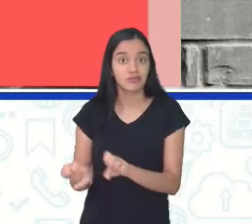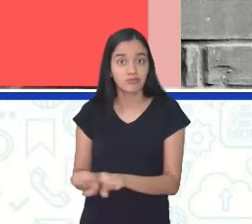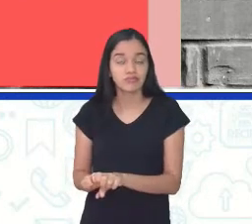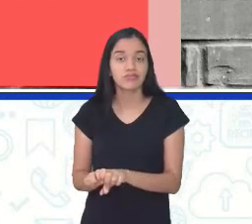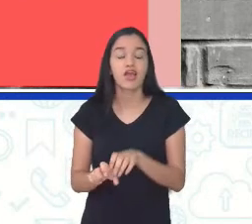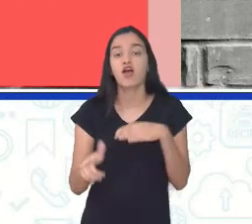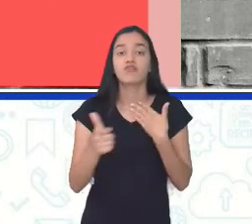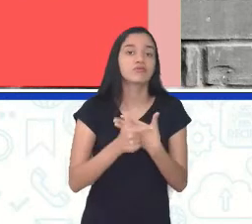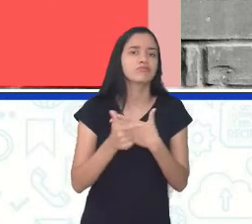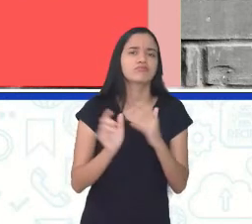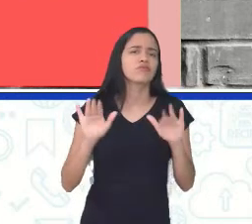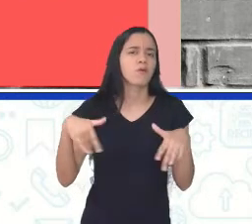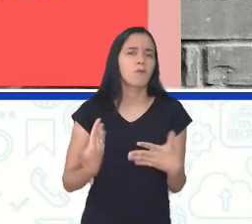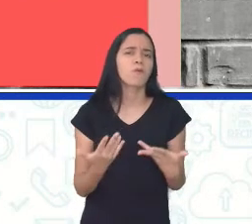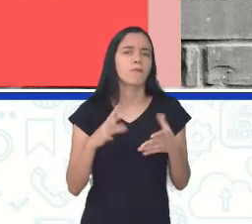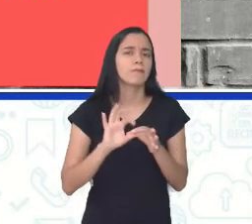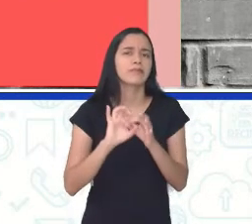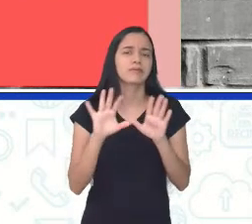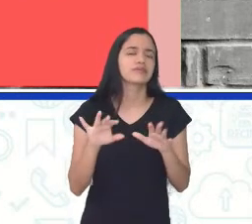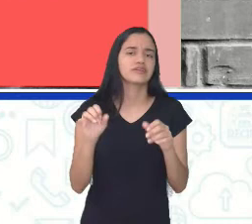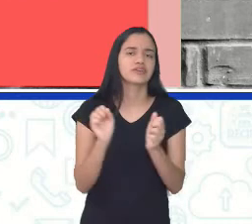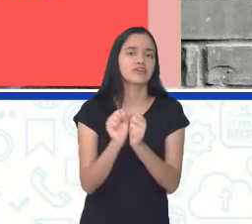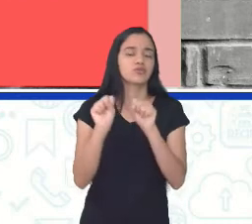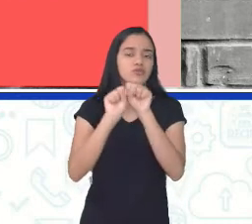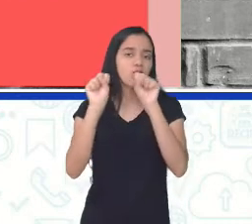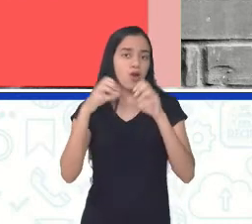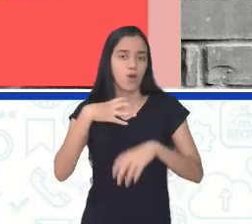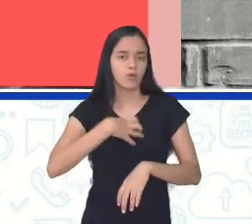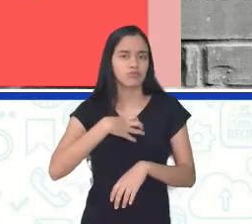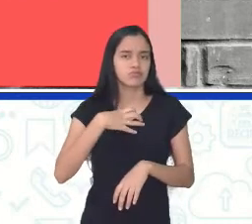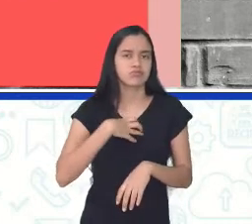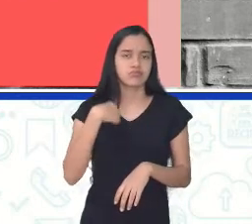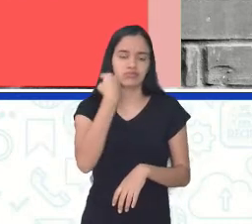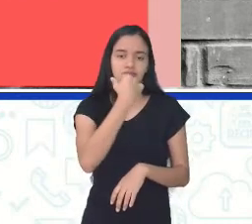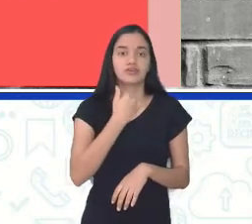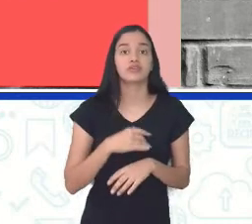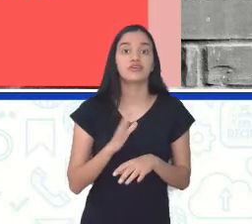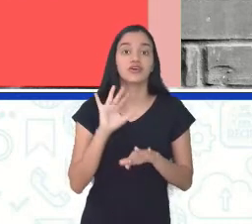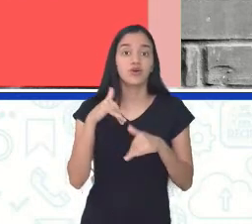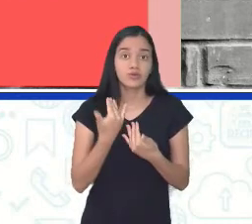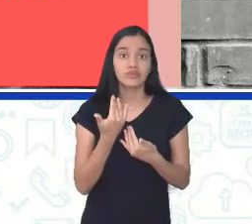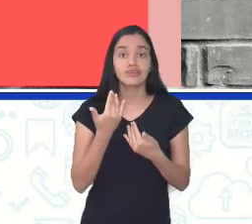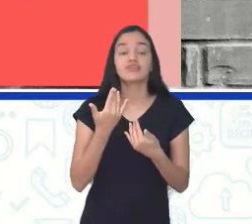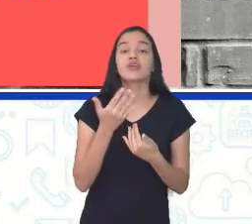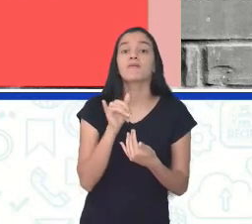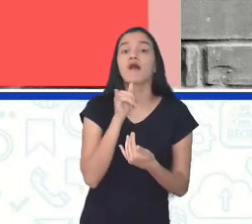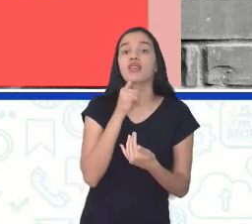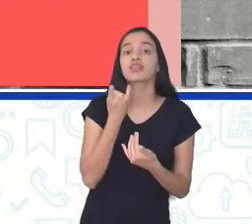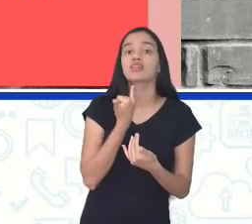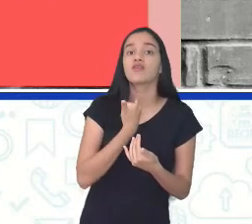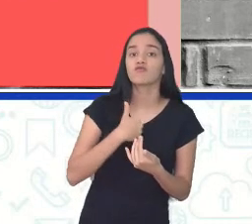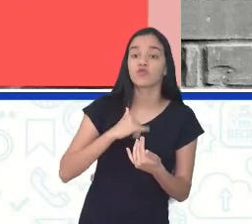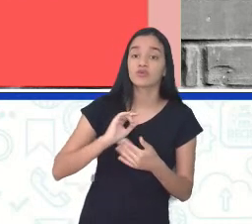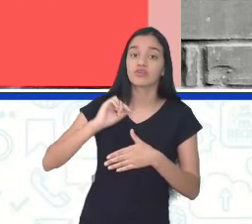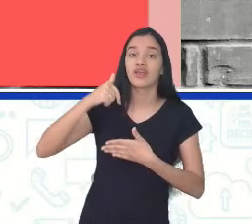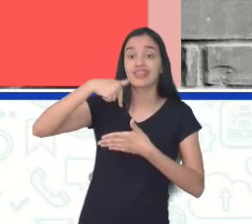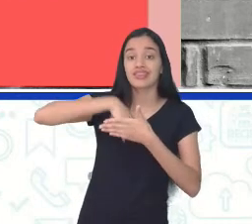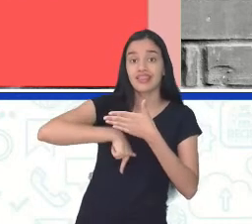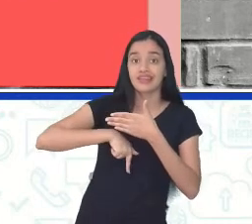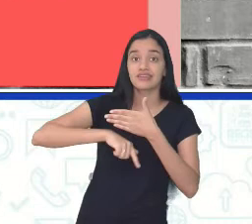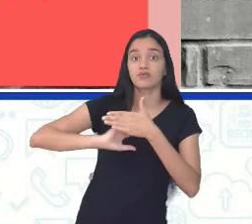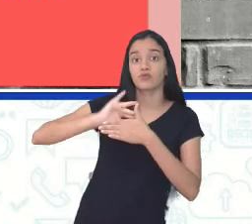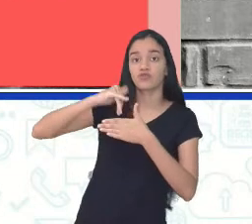cuja função é permitir que o sistema nervoso tome conhecimento do que acontece dentro e fora do nosso